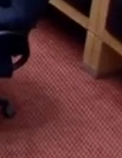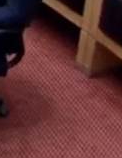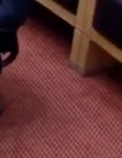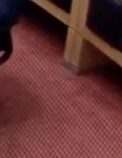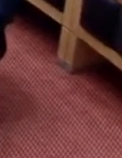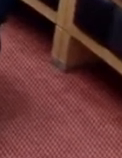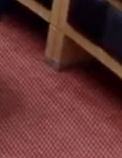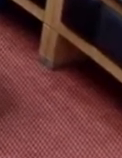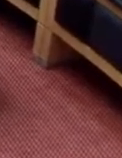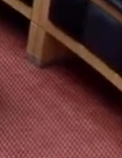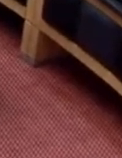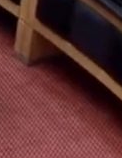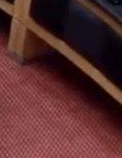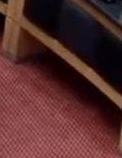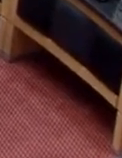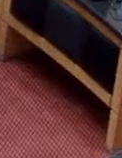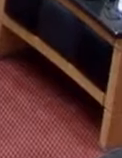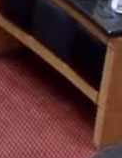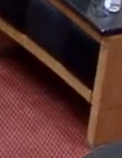Obrigado.